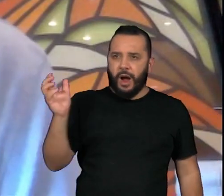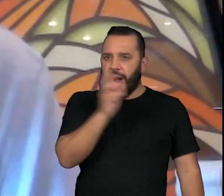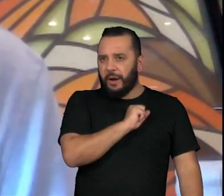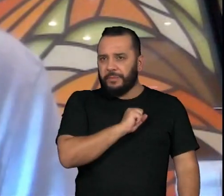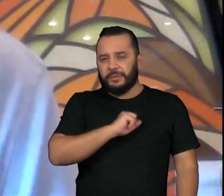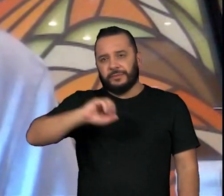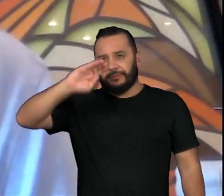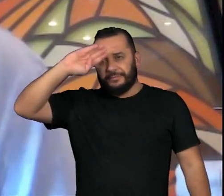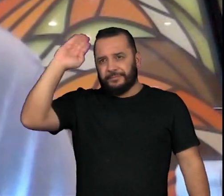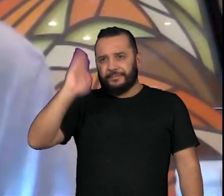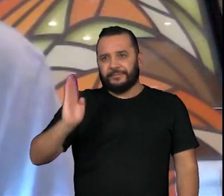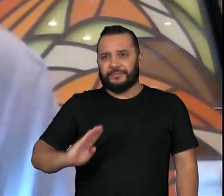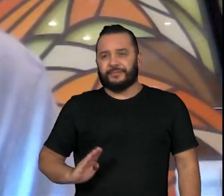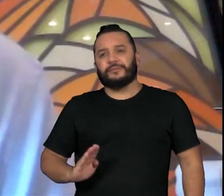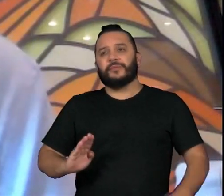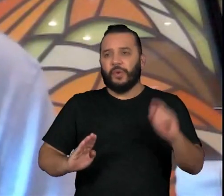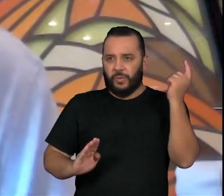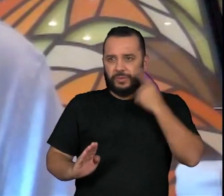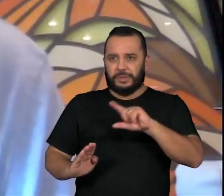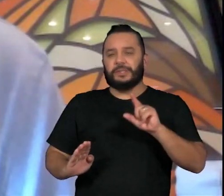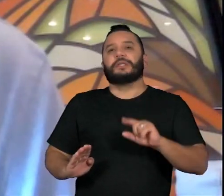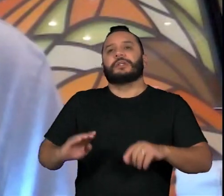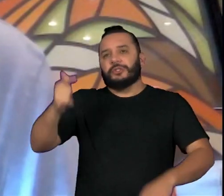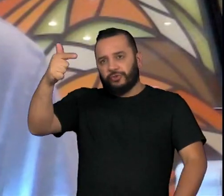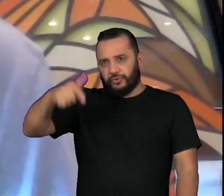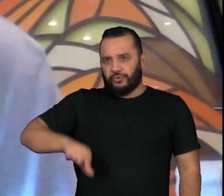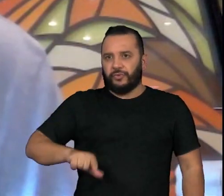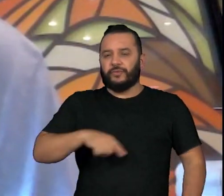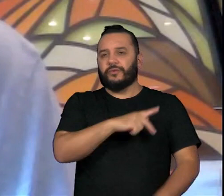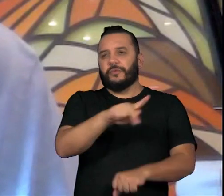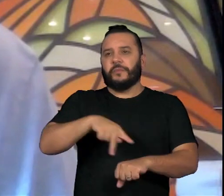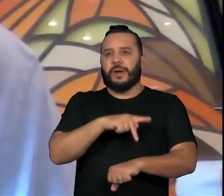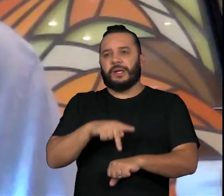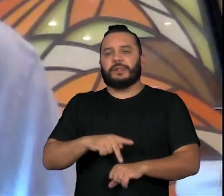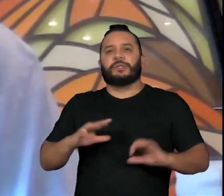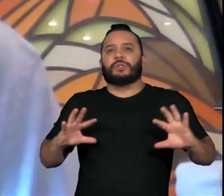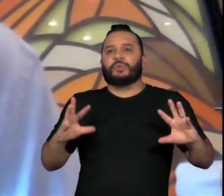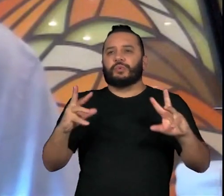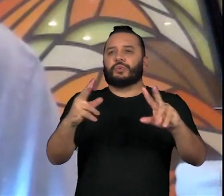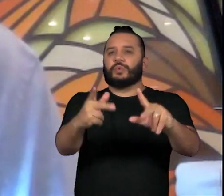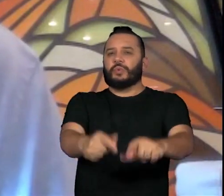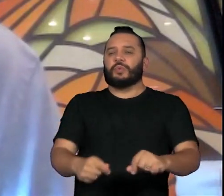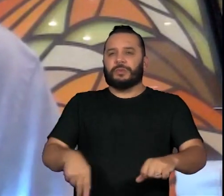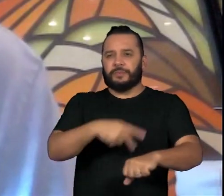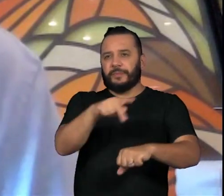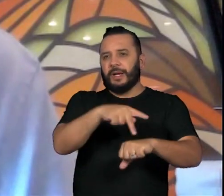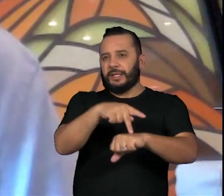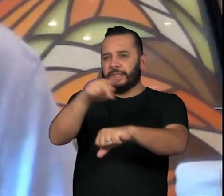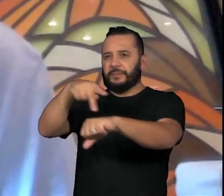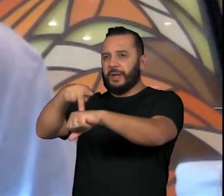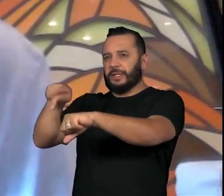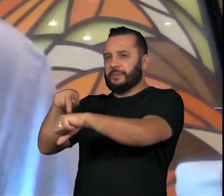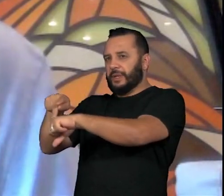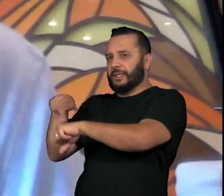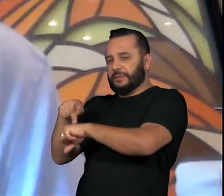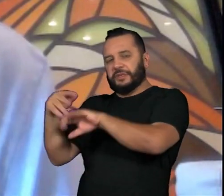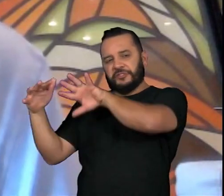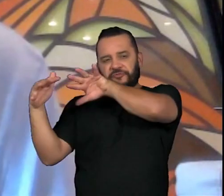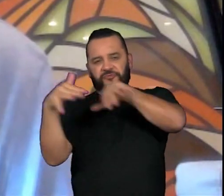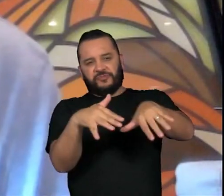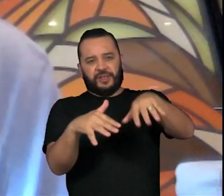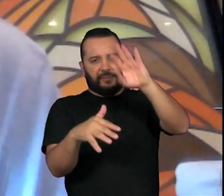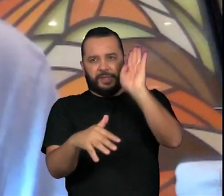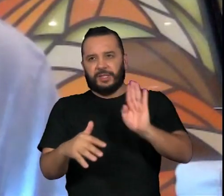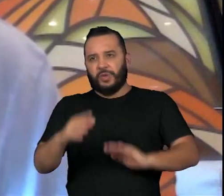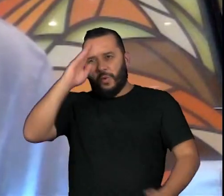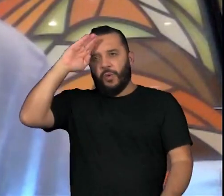Brasil possa, de novo, ser um país onde todos os demais países do mundo possam confiar nas